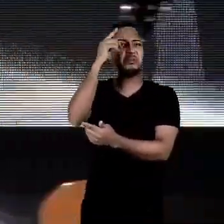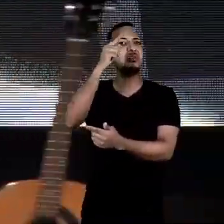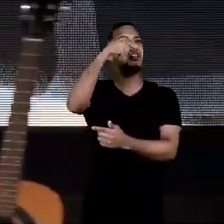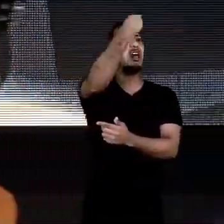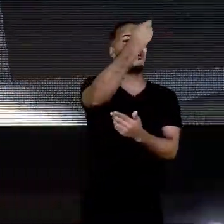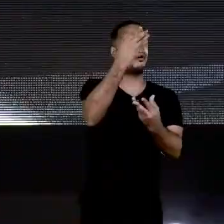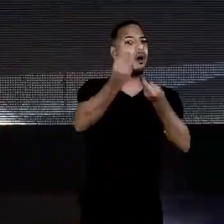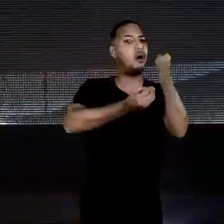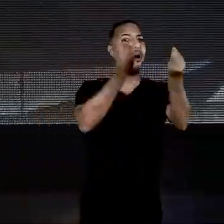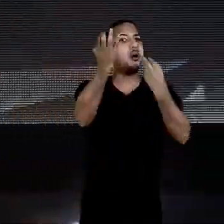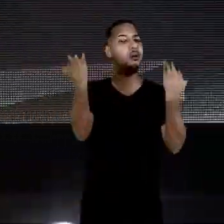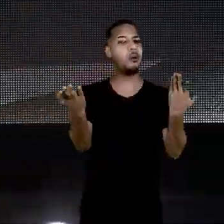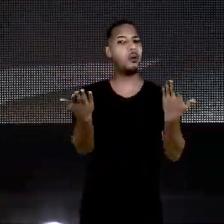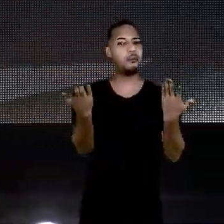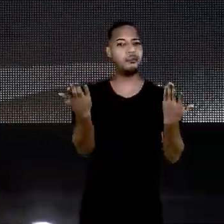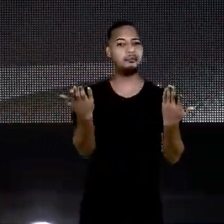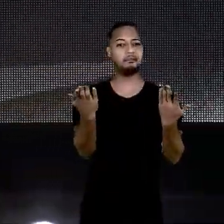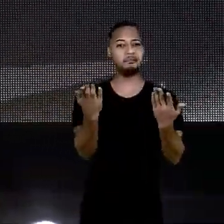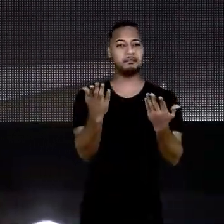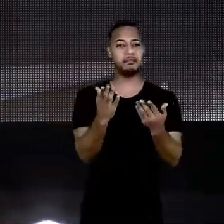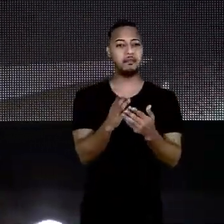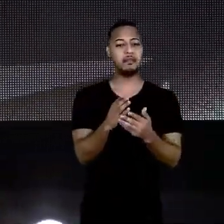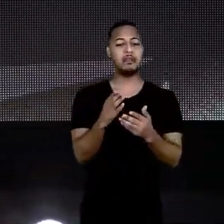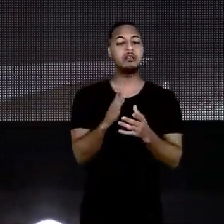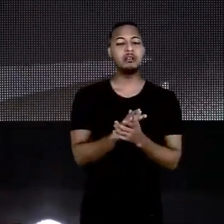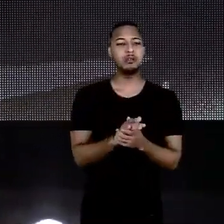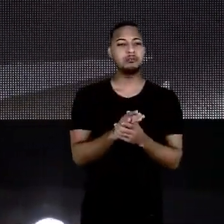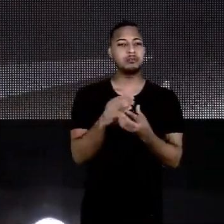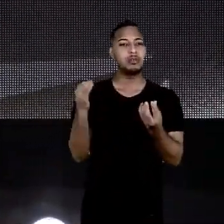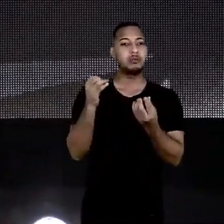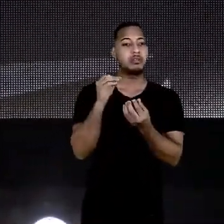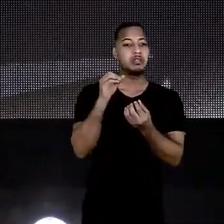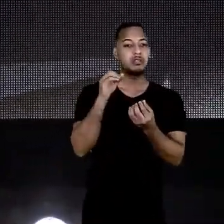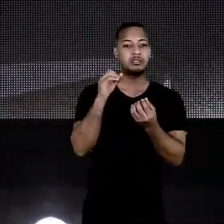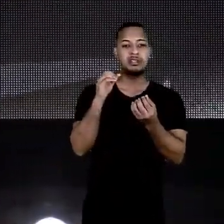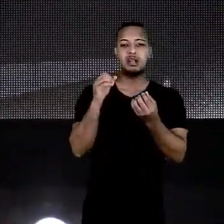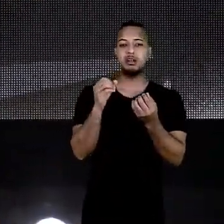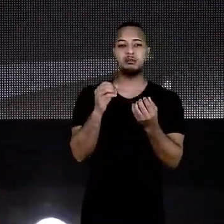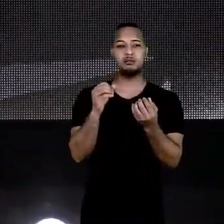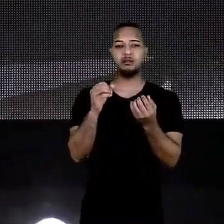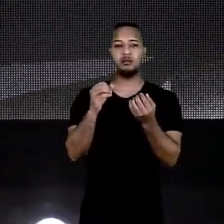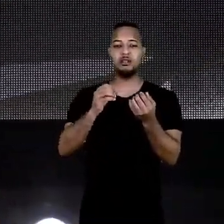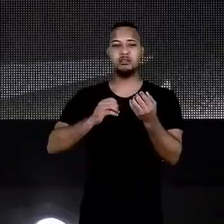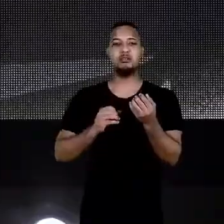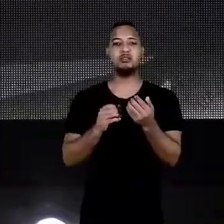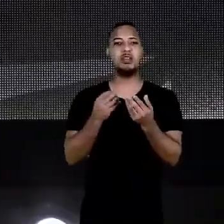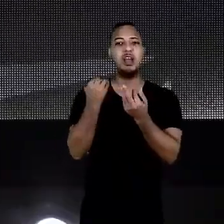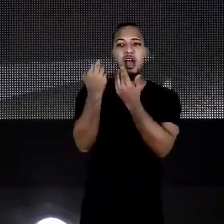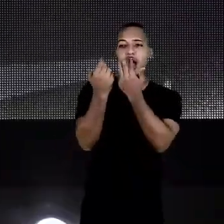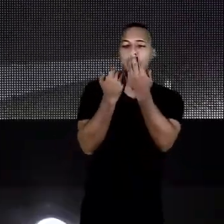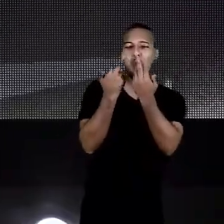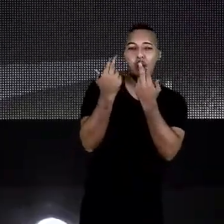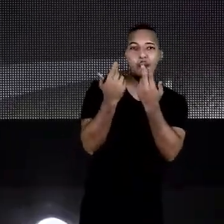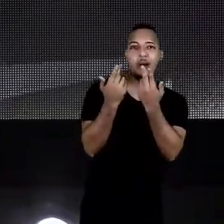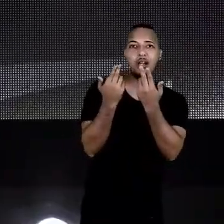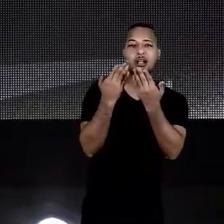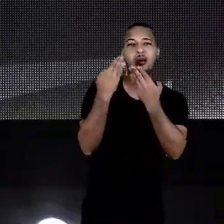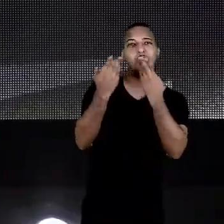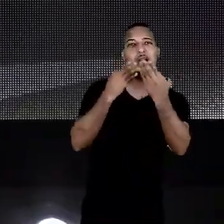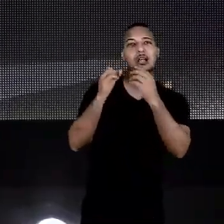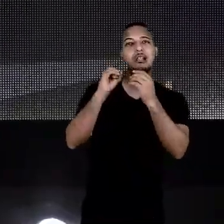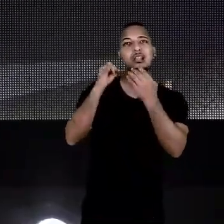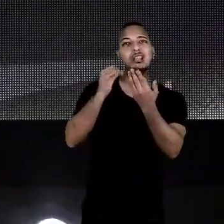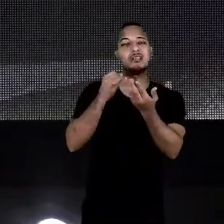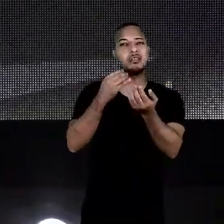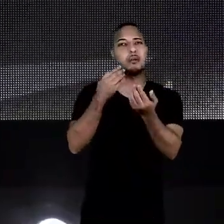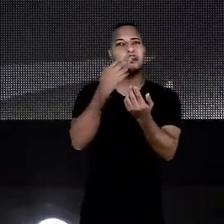É como se você tivesse querendo se cortar. Eu sei que ninguém aqui é doido,